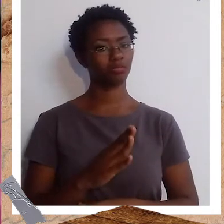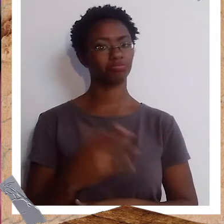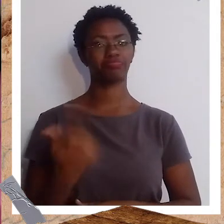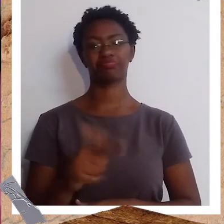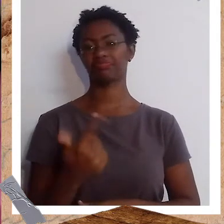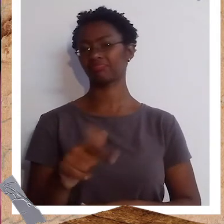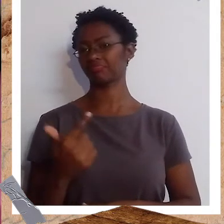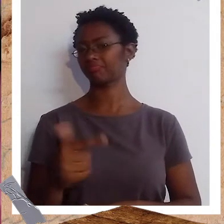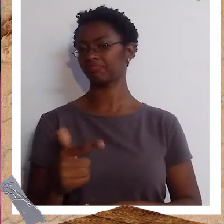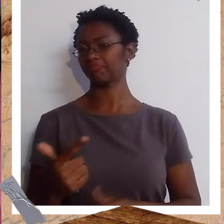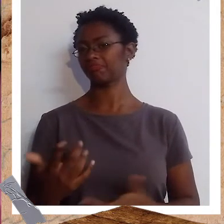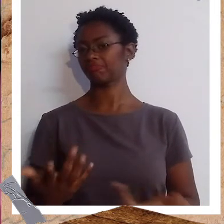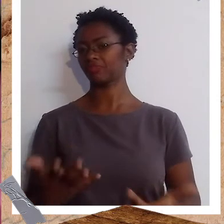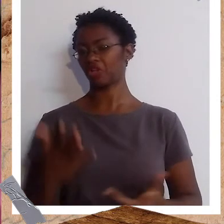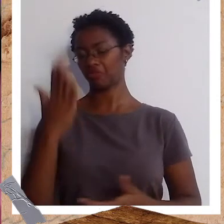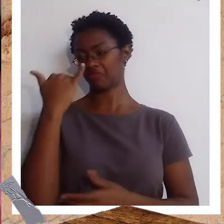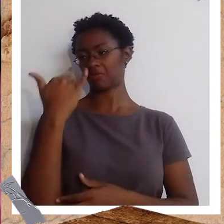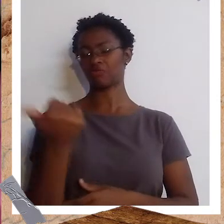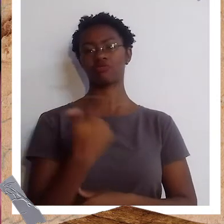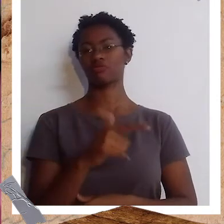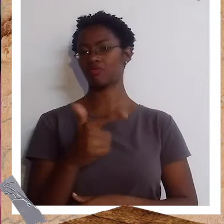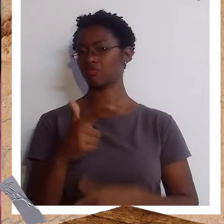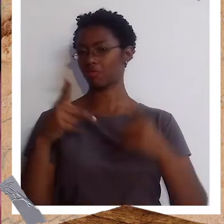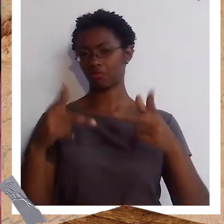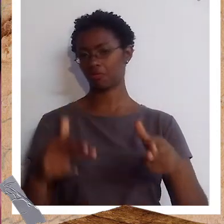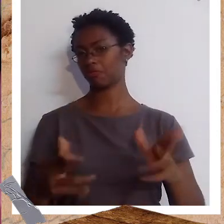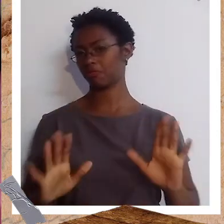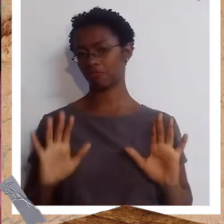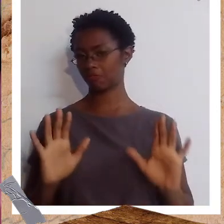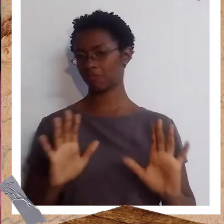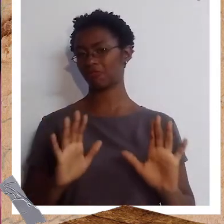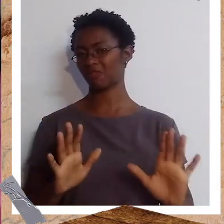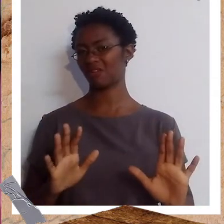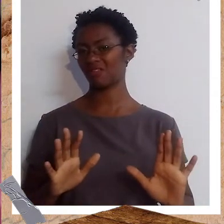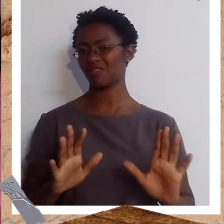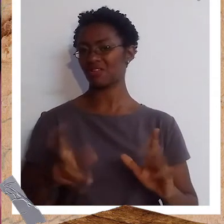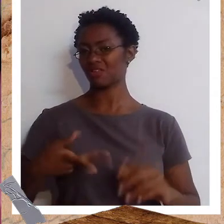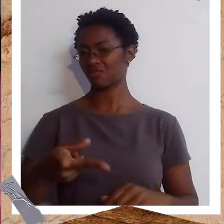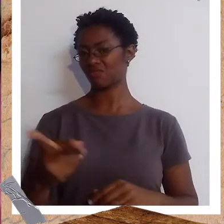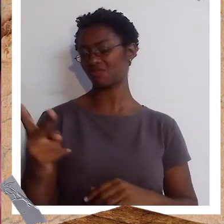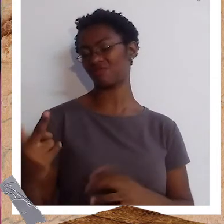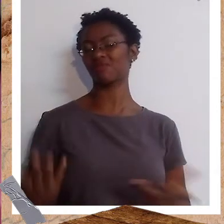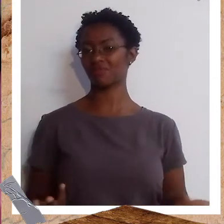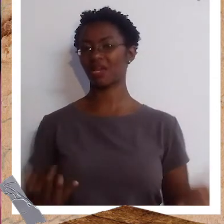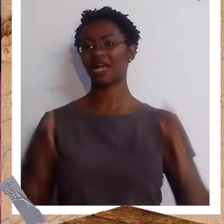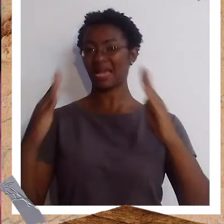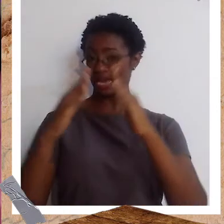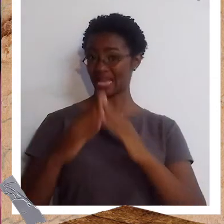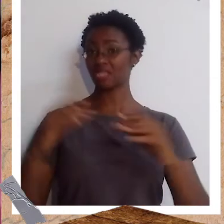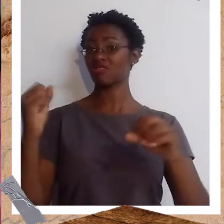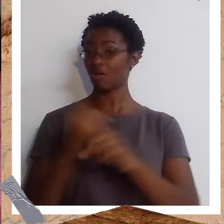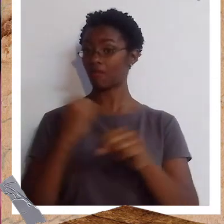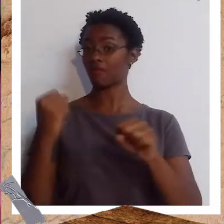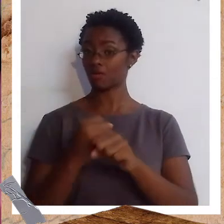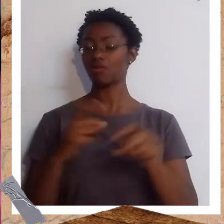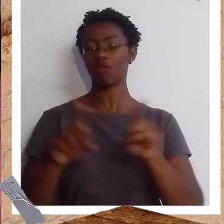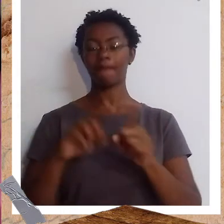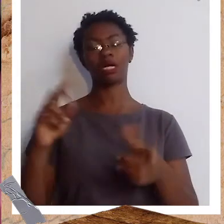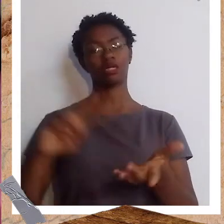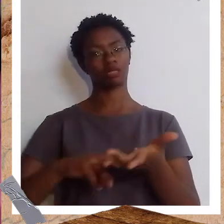circulam. O sucesso de Quarto Despejo replicou nessas traduções. Casa de Alvenaria também foi